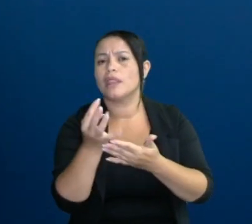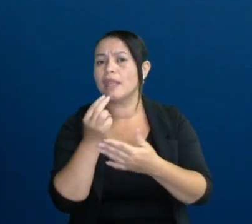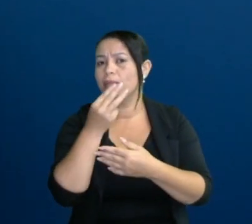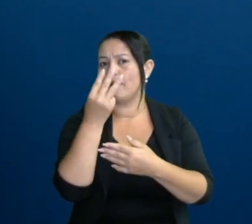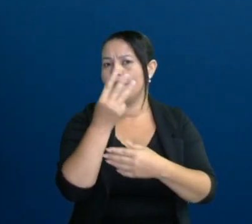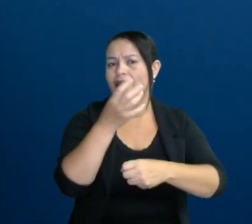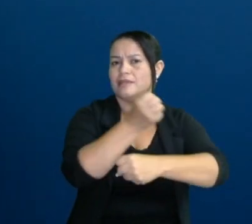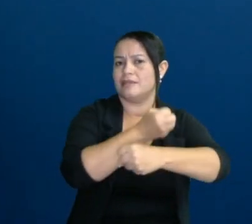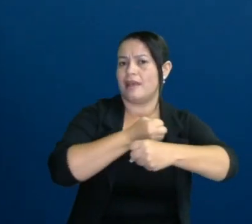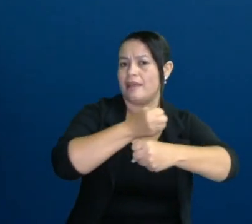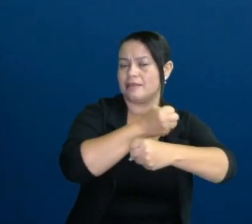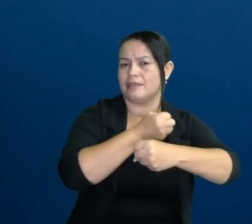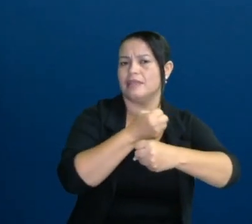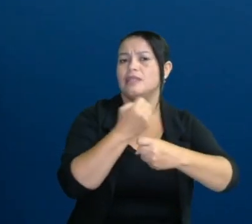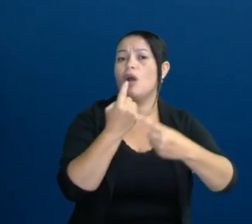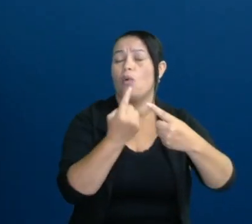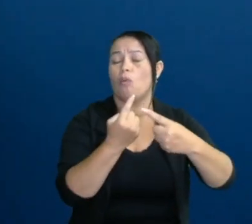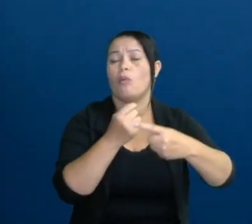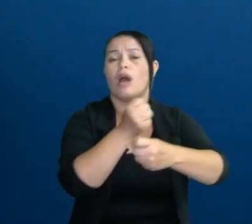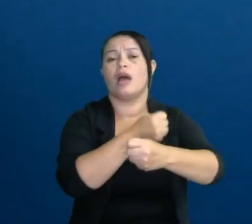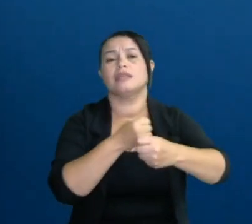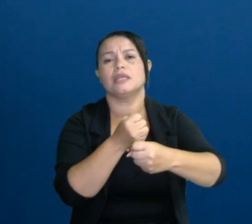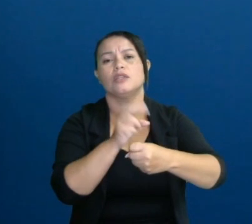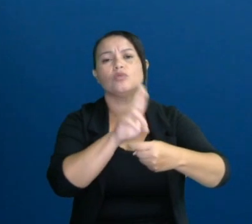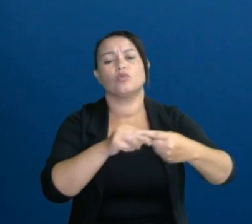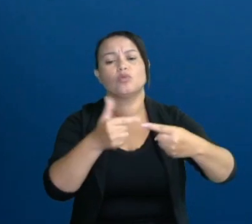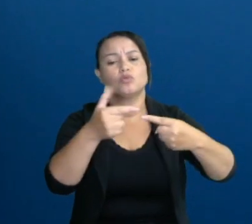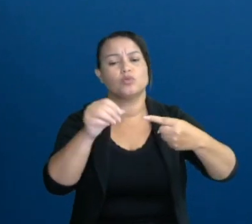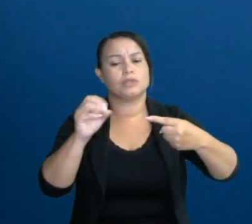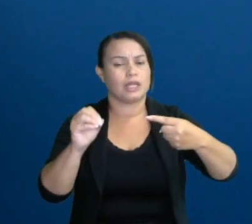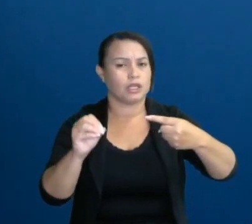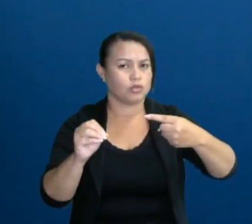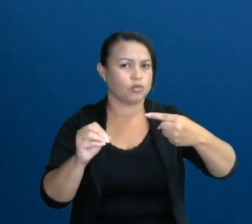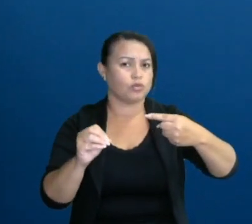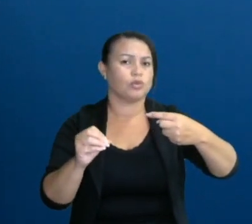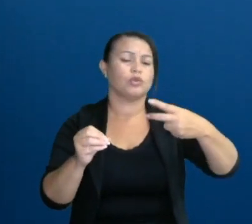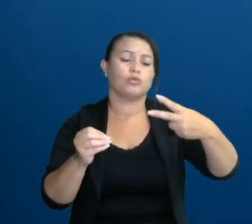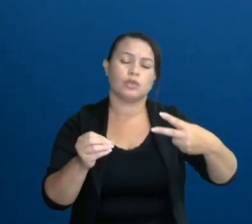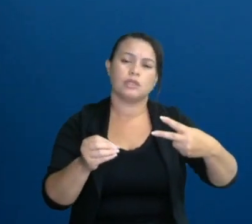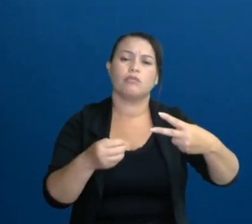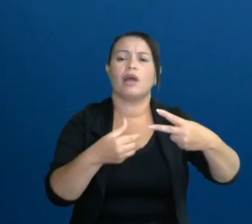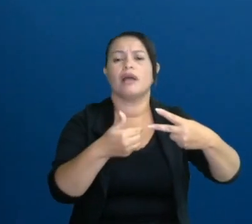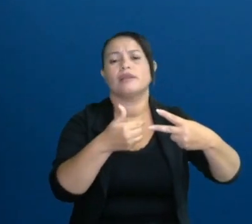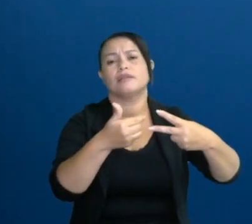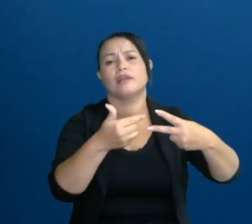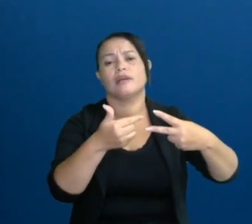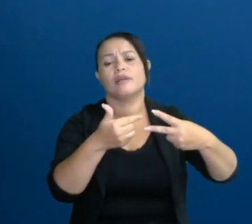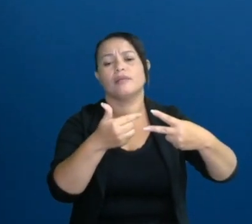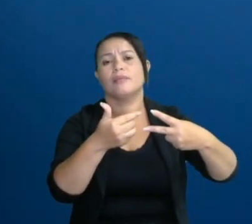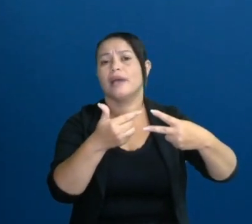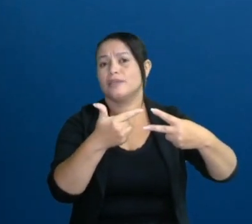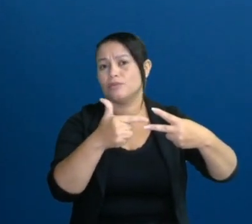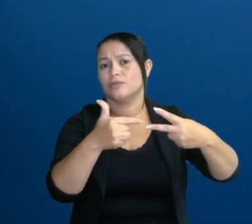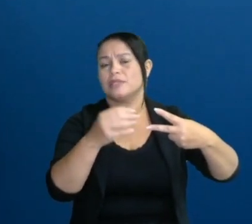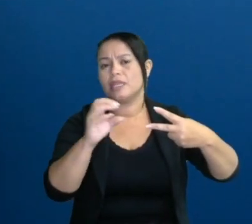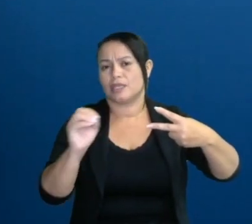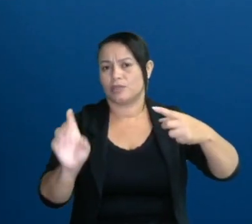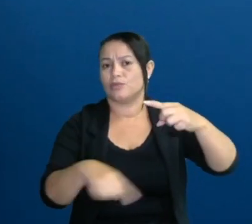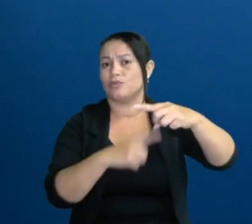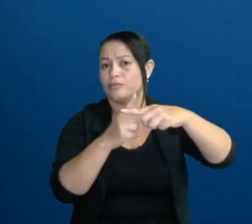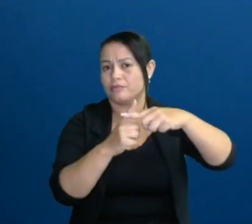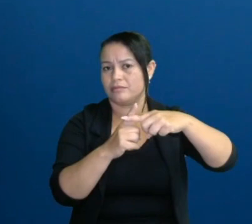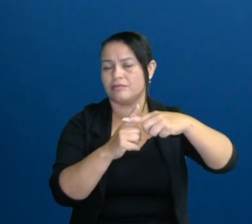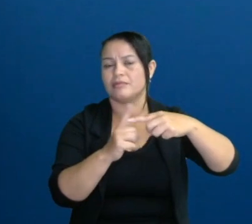3 receitas. Uma receita a gente usou 200, se fossem 2 receitas a gente ia usar mais